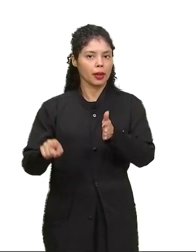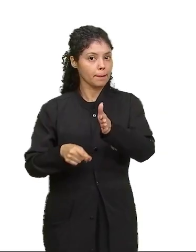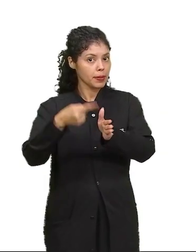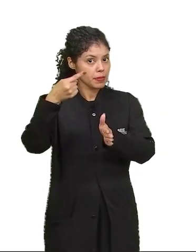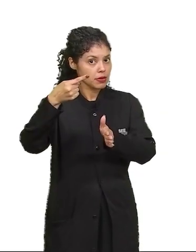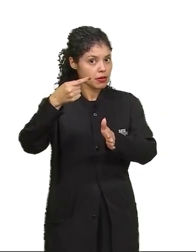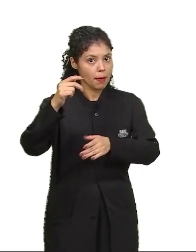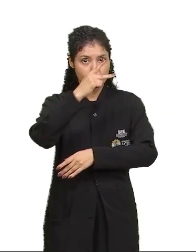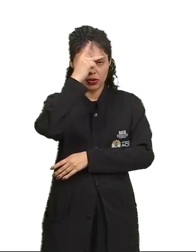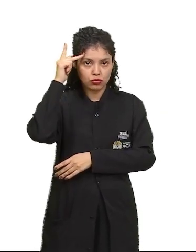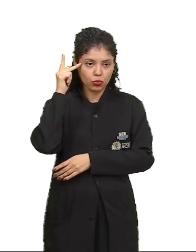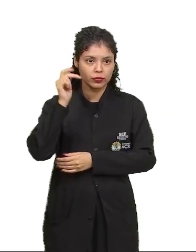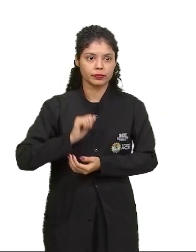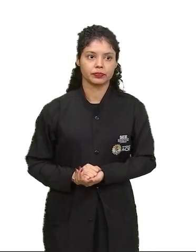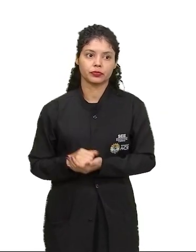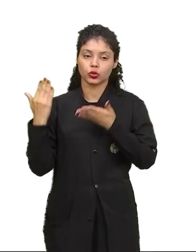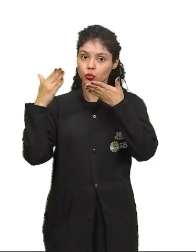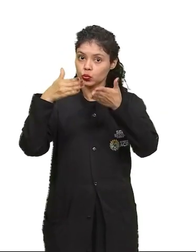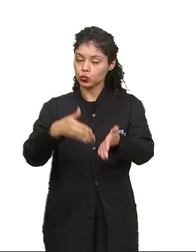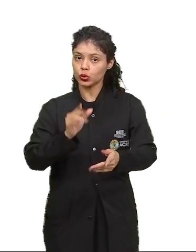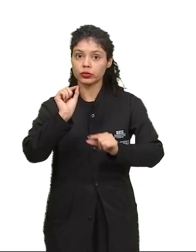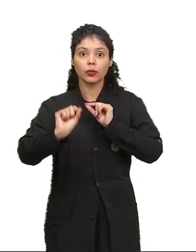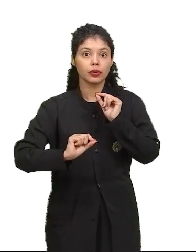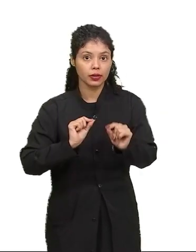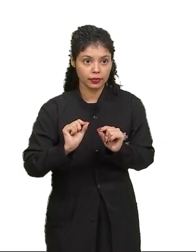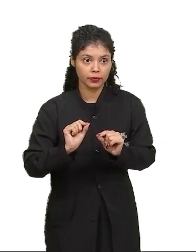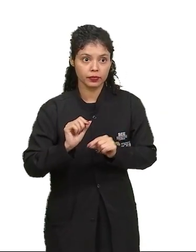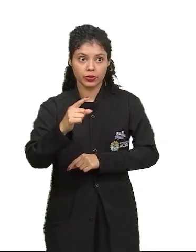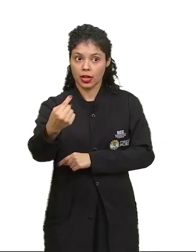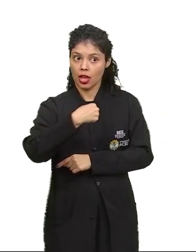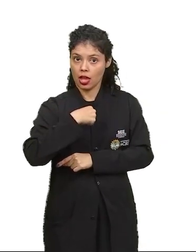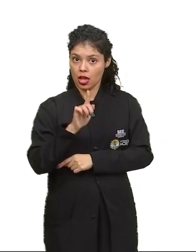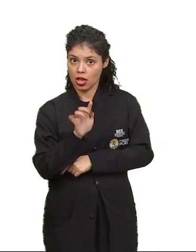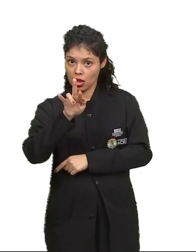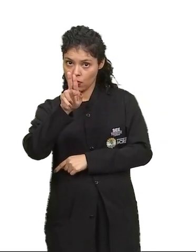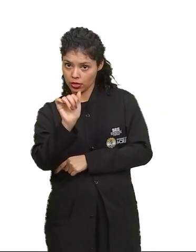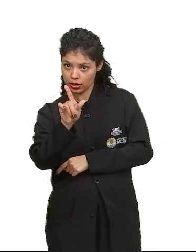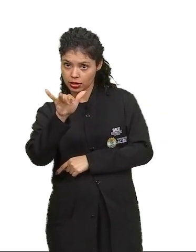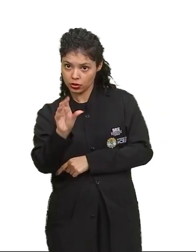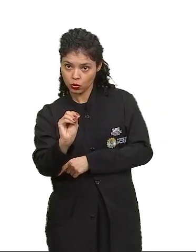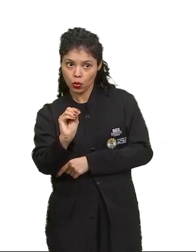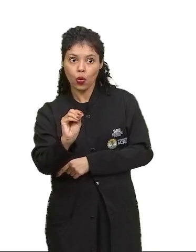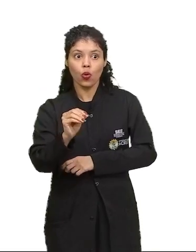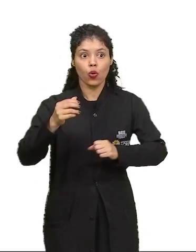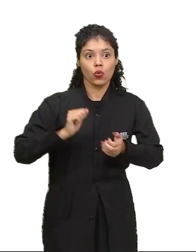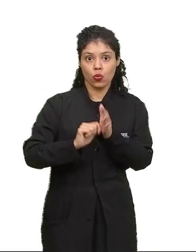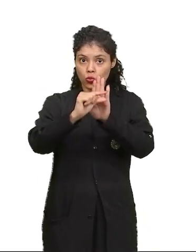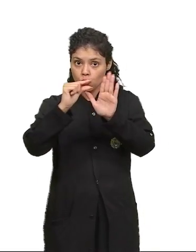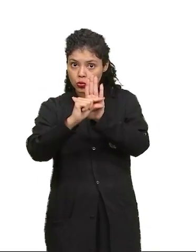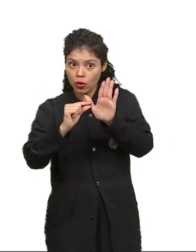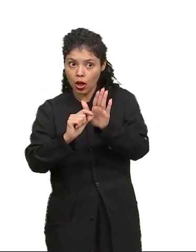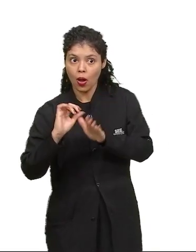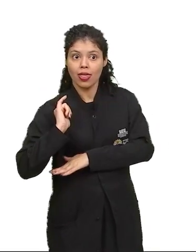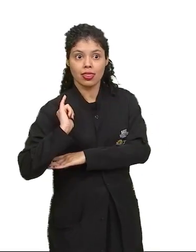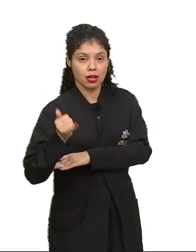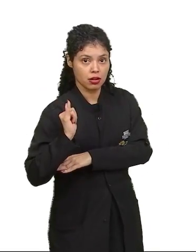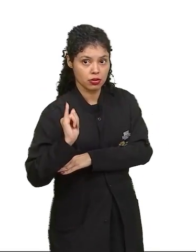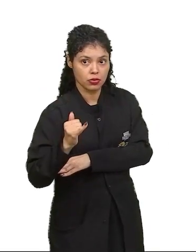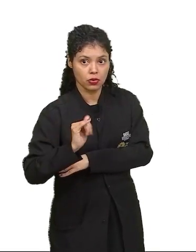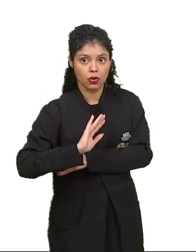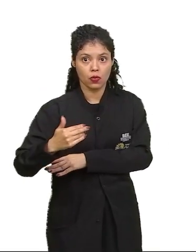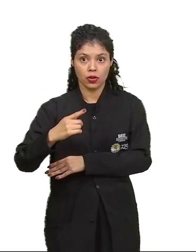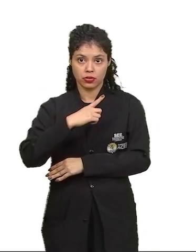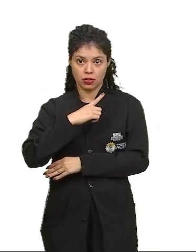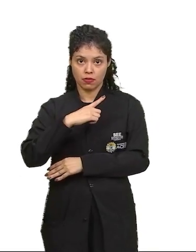primeira pessoa. O foco vai ser no eu lírico, nos poemas, nos versos, ou no narrador, quando houver